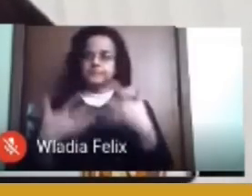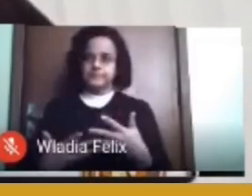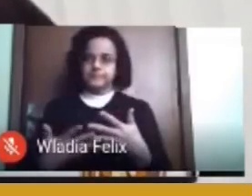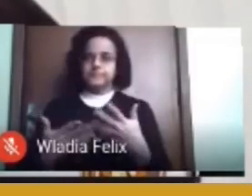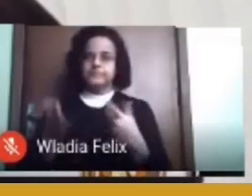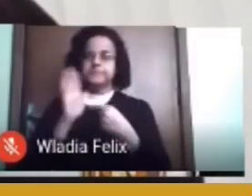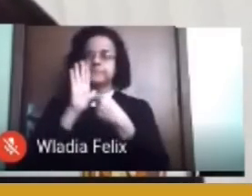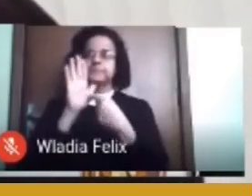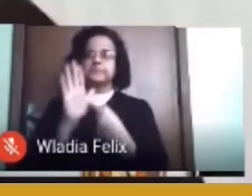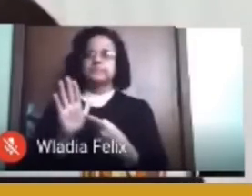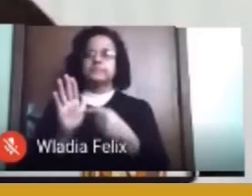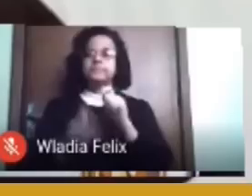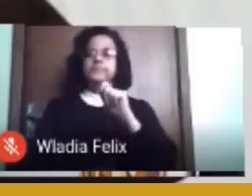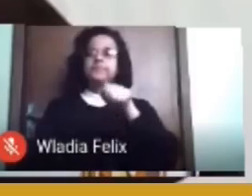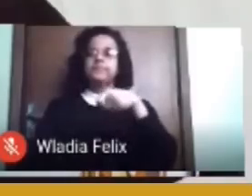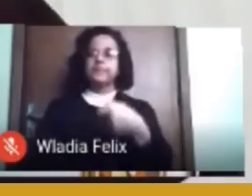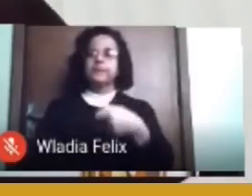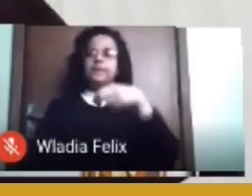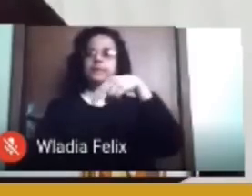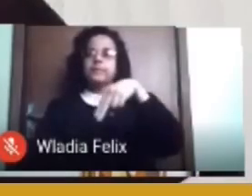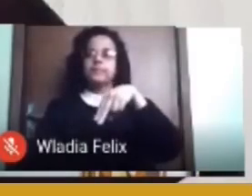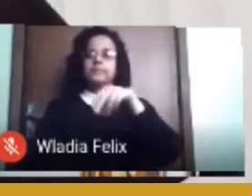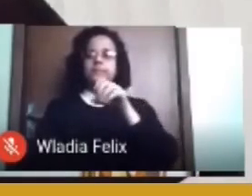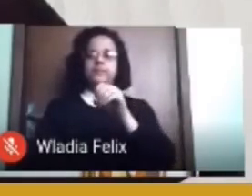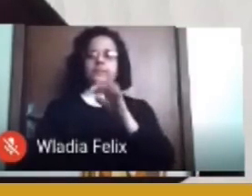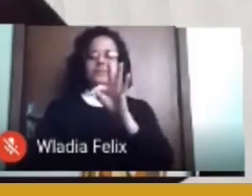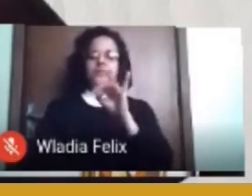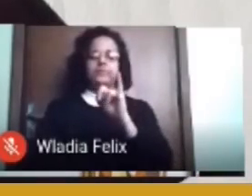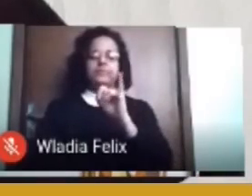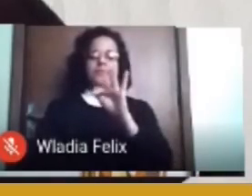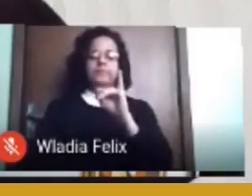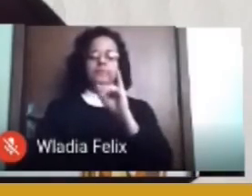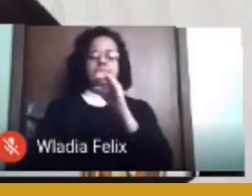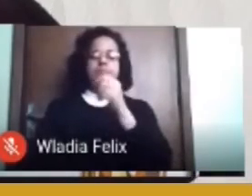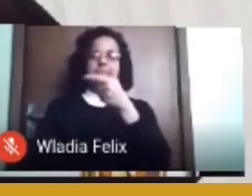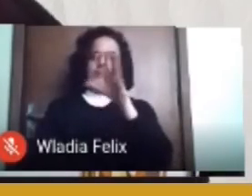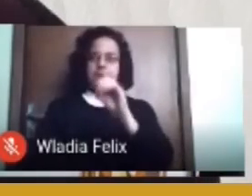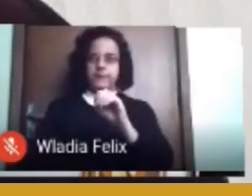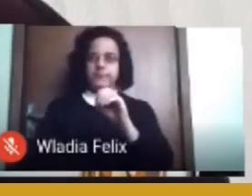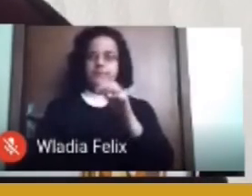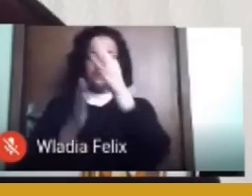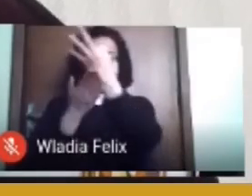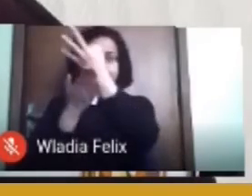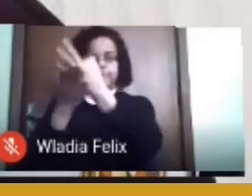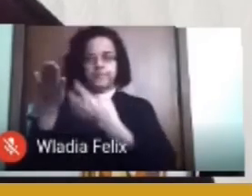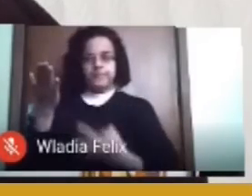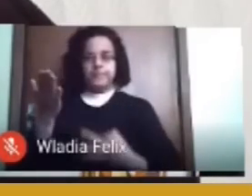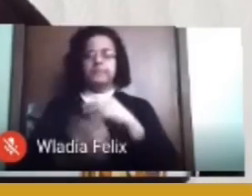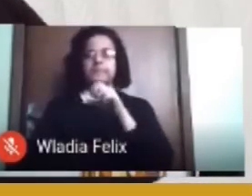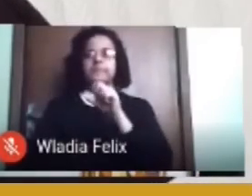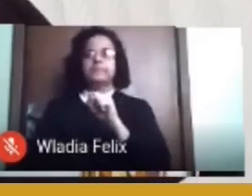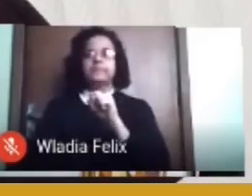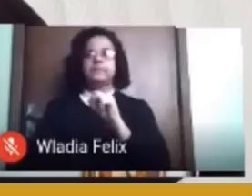do Sinam, que nós temos conhecimento que seria a forma de estar